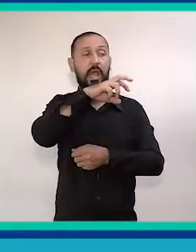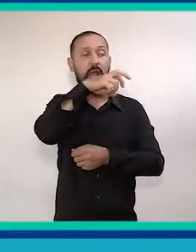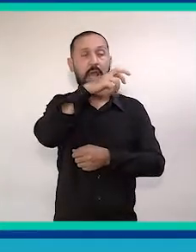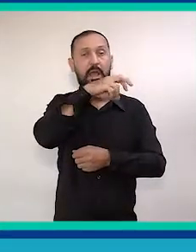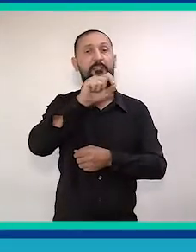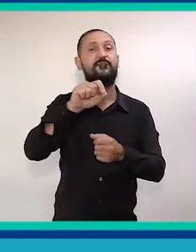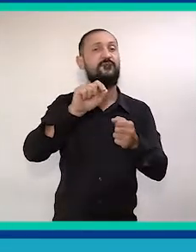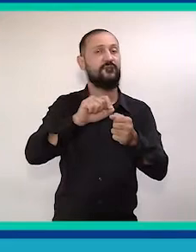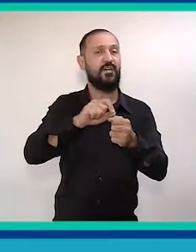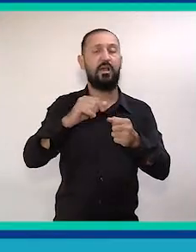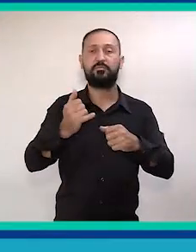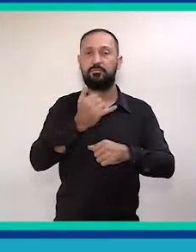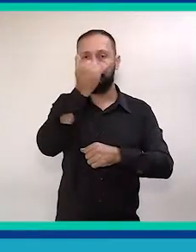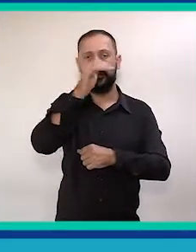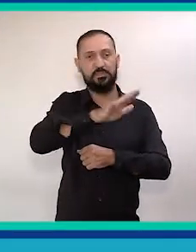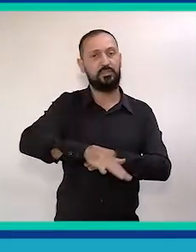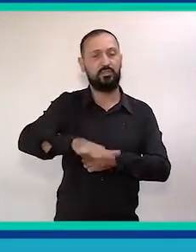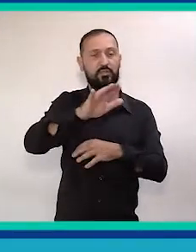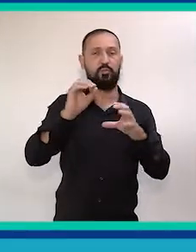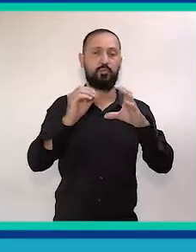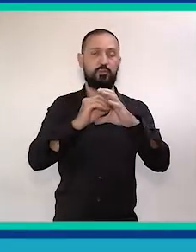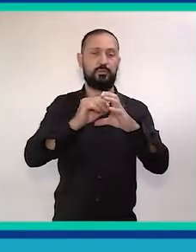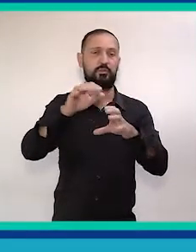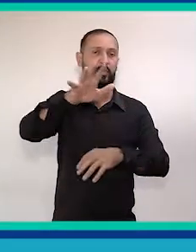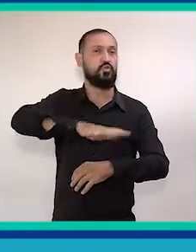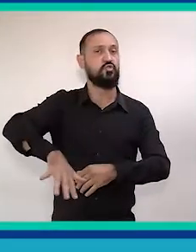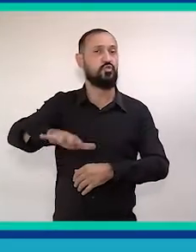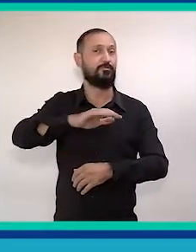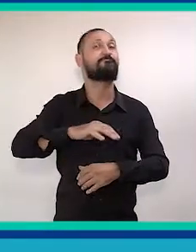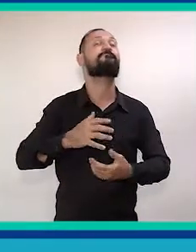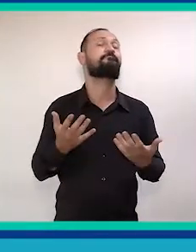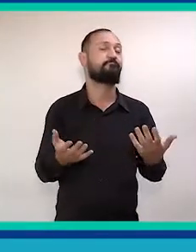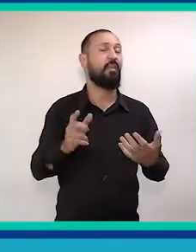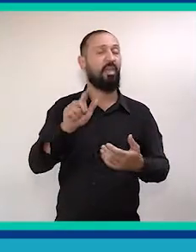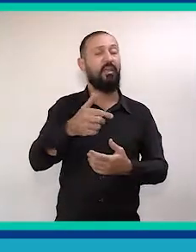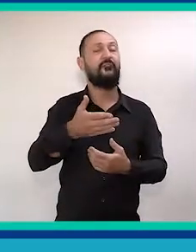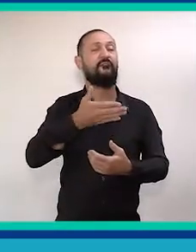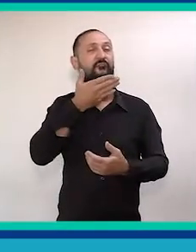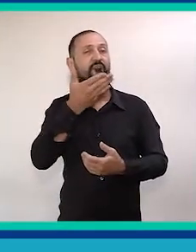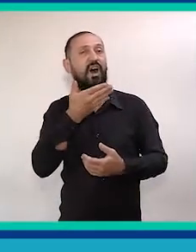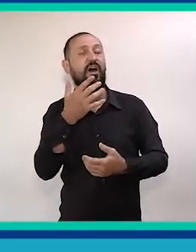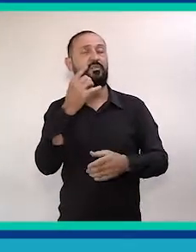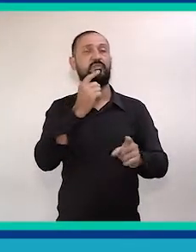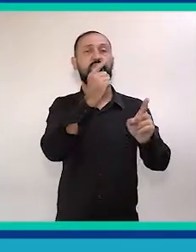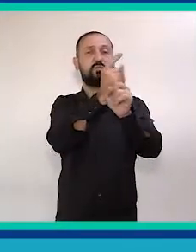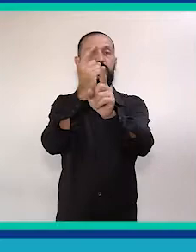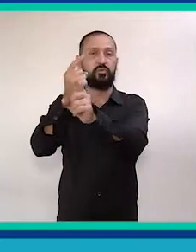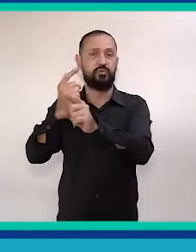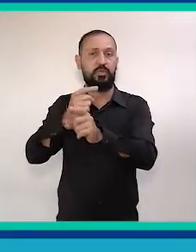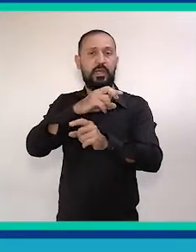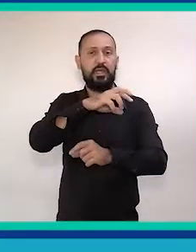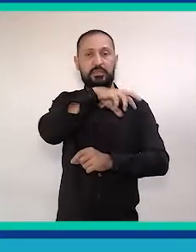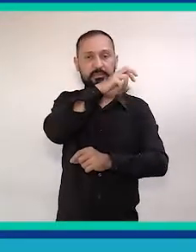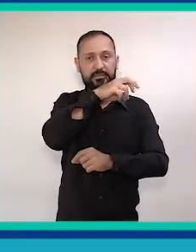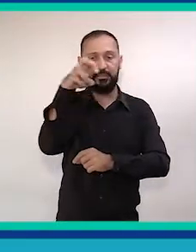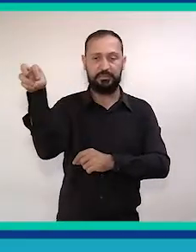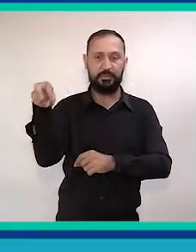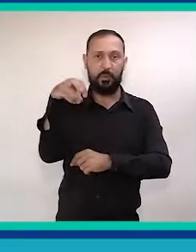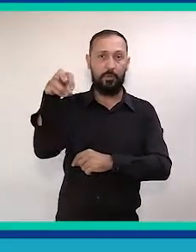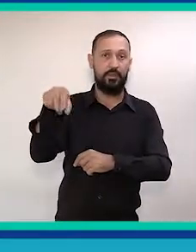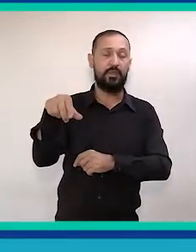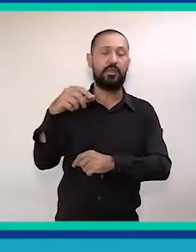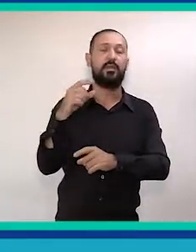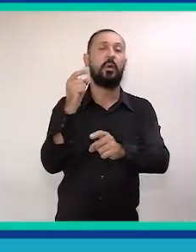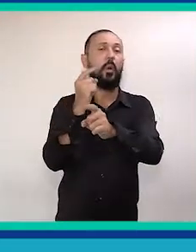mugini, é a serpente que mais causa acidente na região do Cerrado. Então, tem a facilidade da gente já encontrar esse